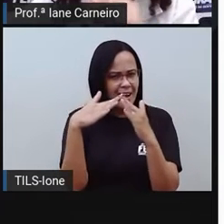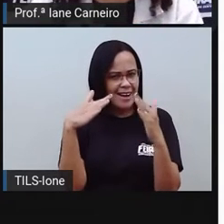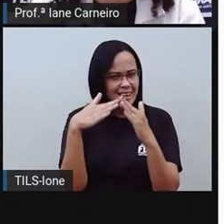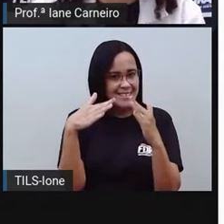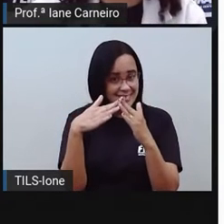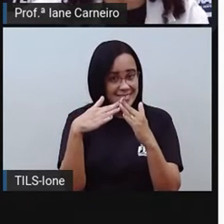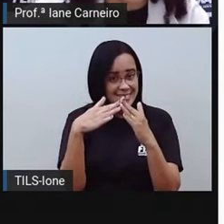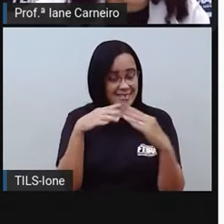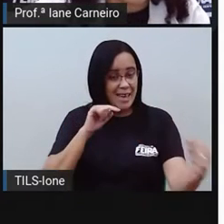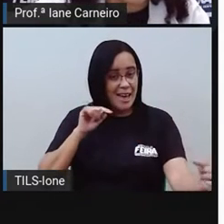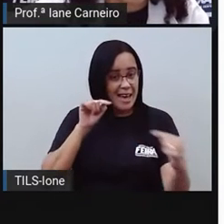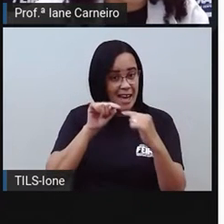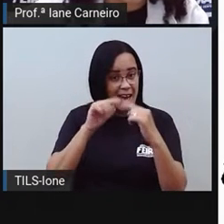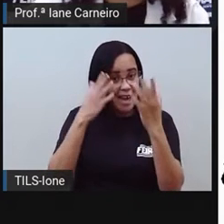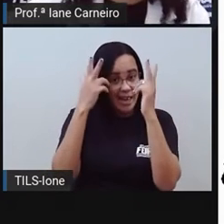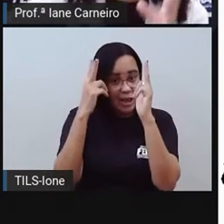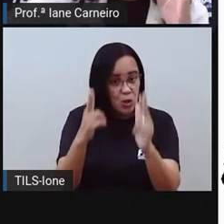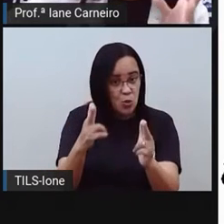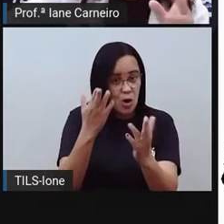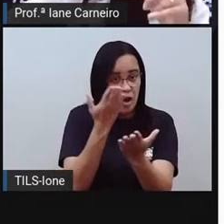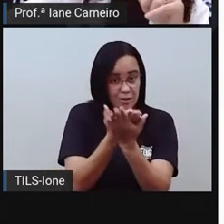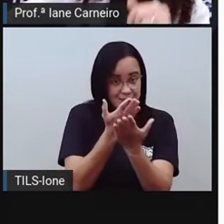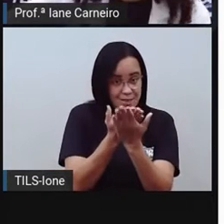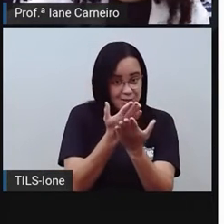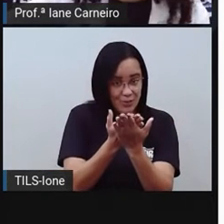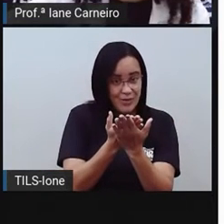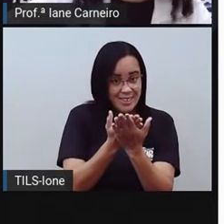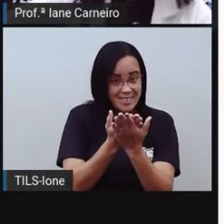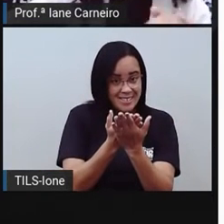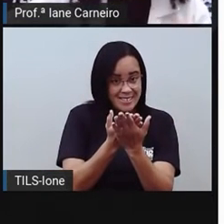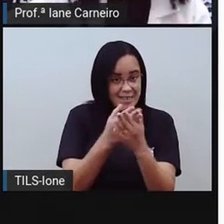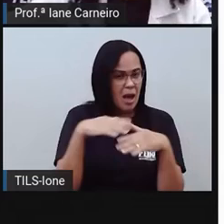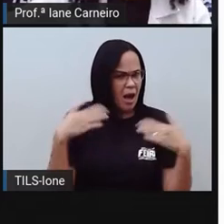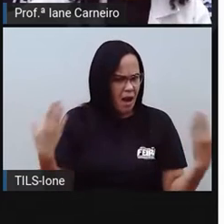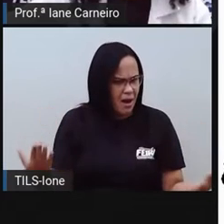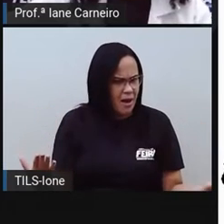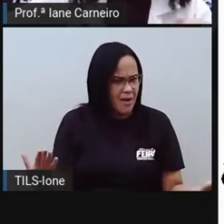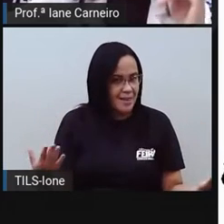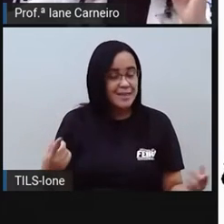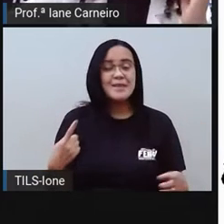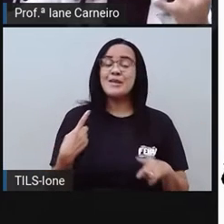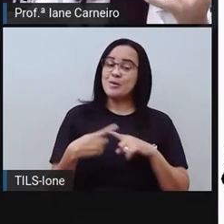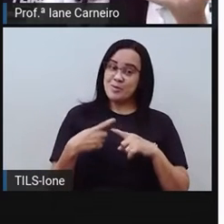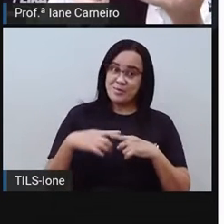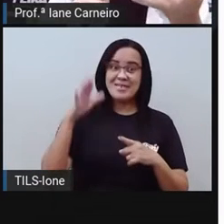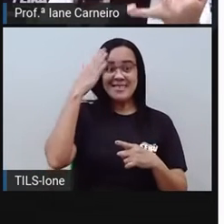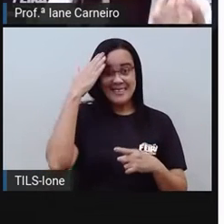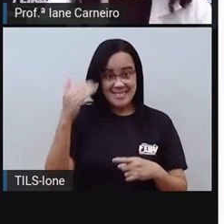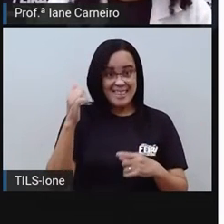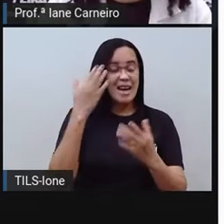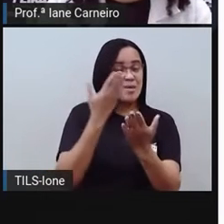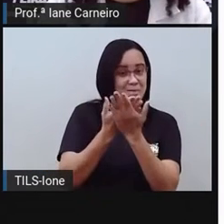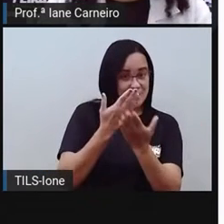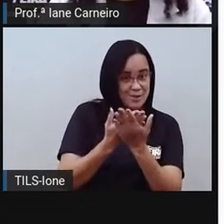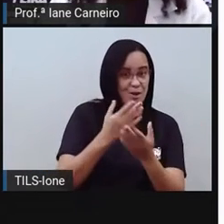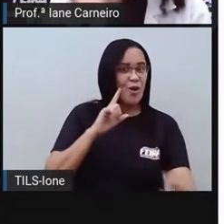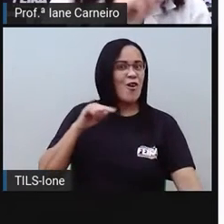mesmas regras da escola? Porque na escola tem regra, vocês sabem, né? Na escola tem o horário para